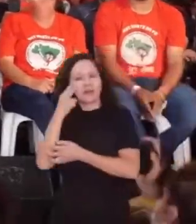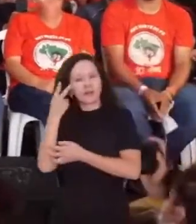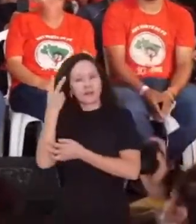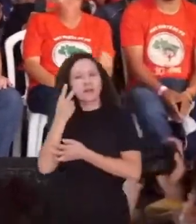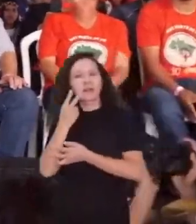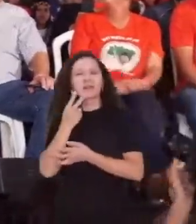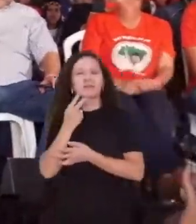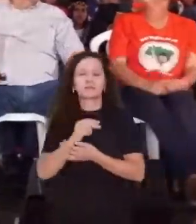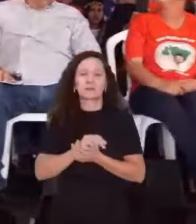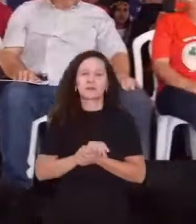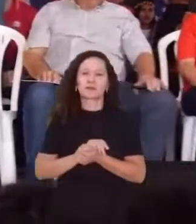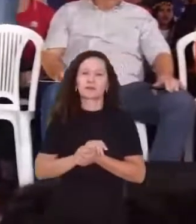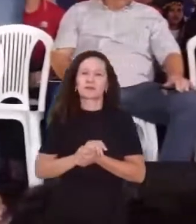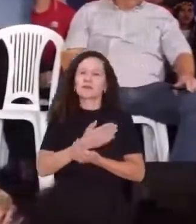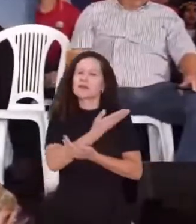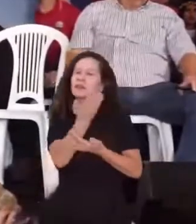irmãos.